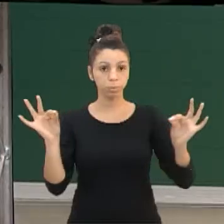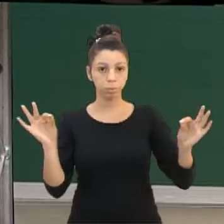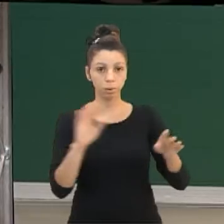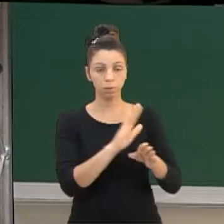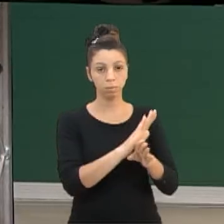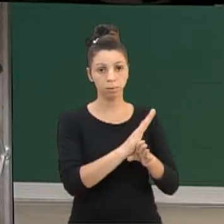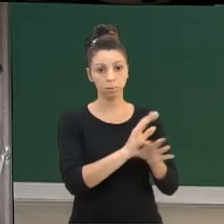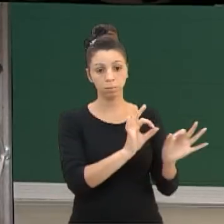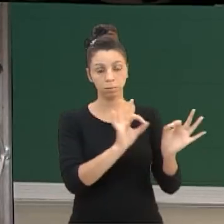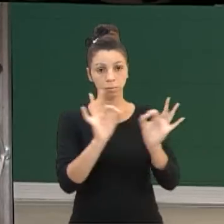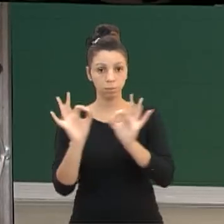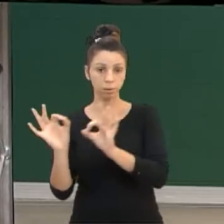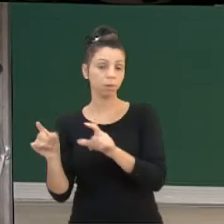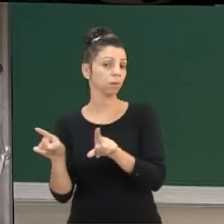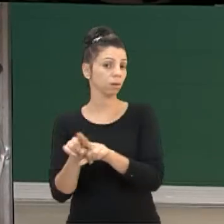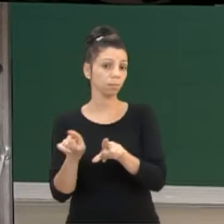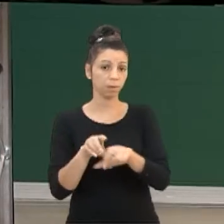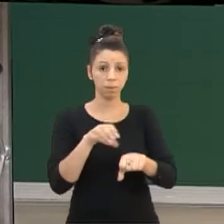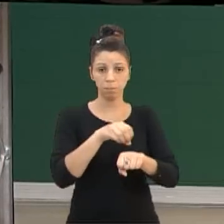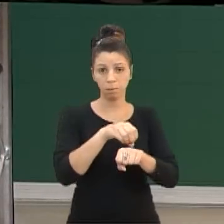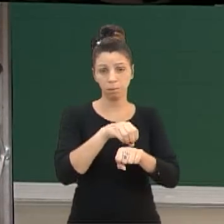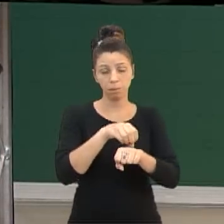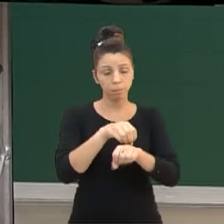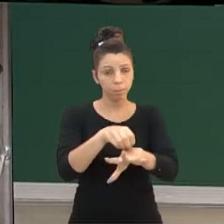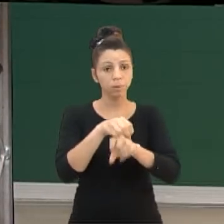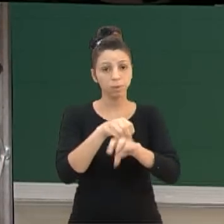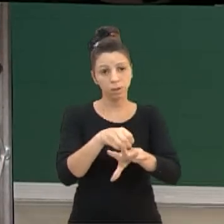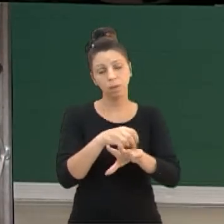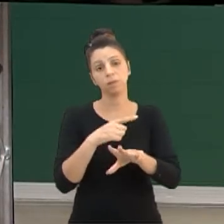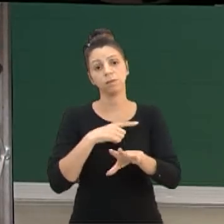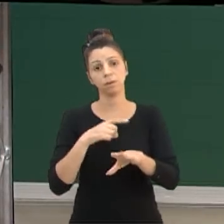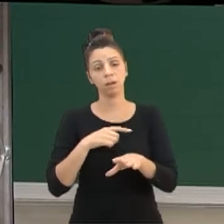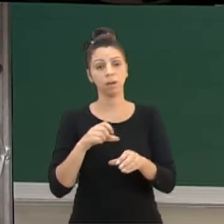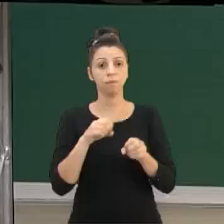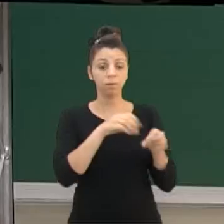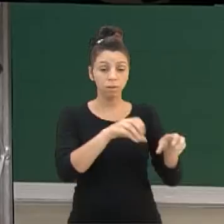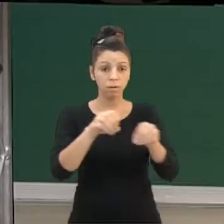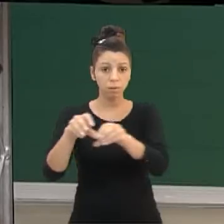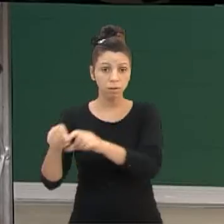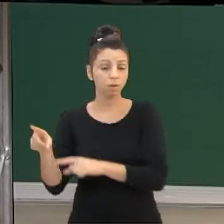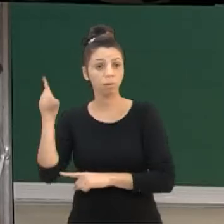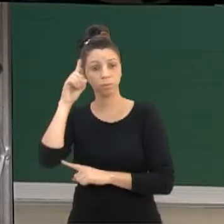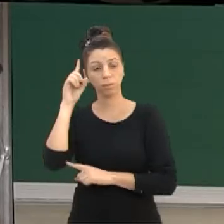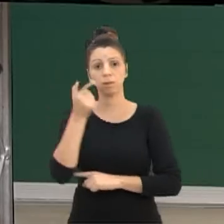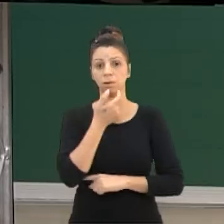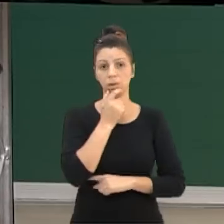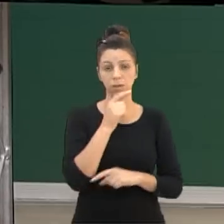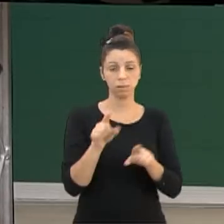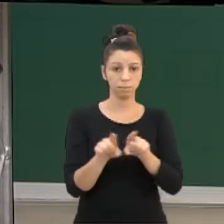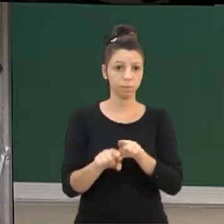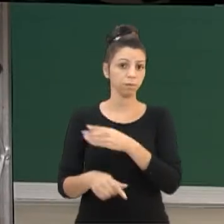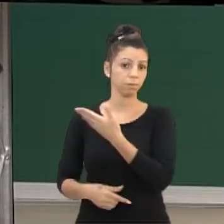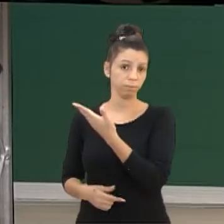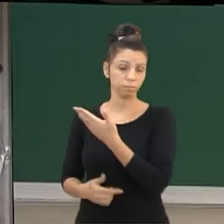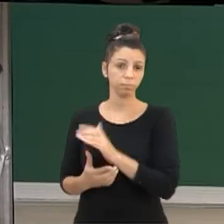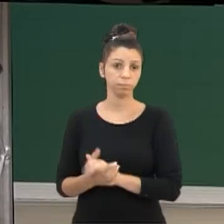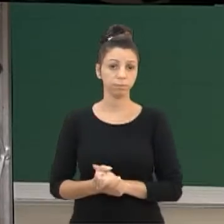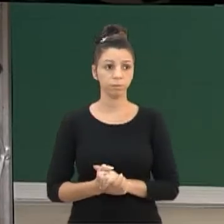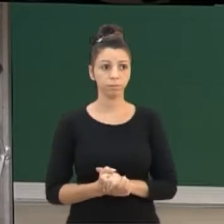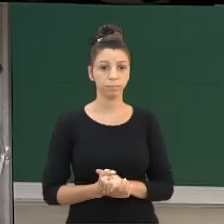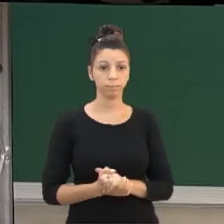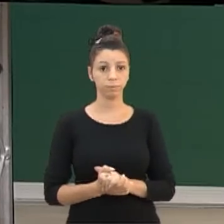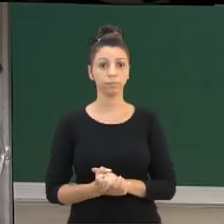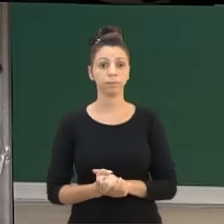que ensinam também outras situações do cotidiano falando em língua inglesa, certo? Então, um aluno